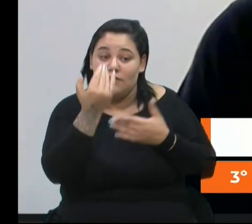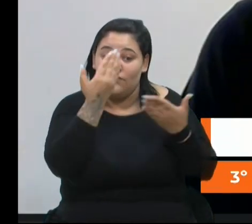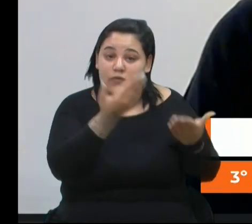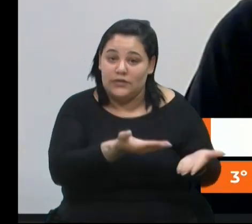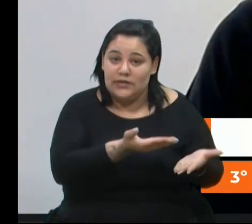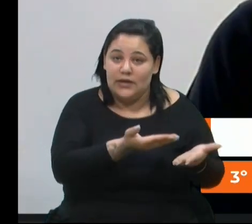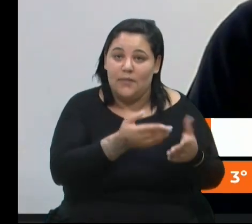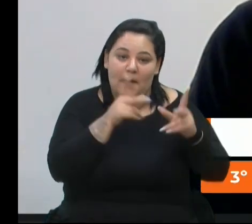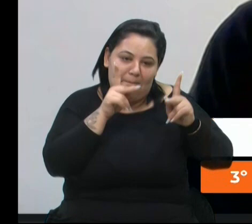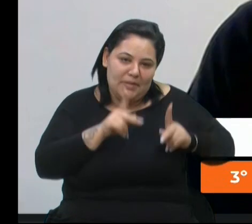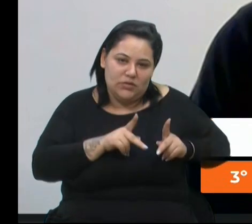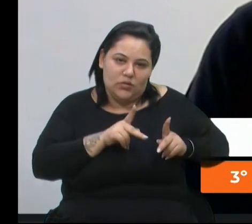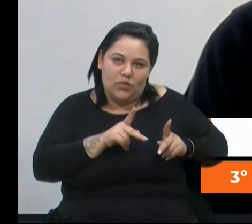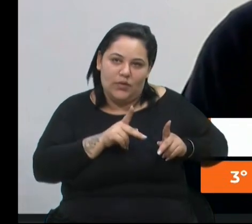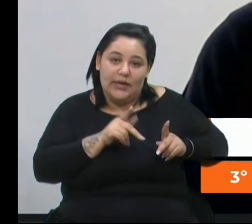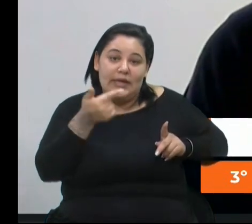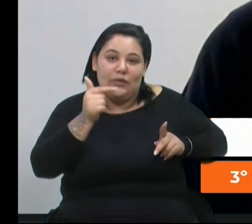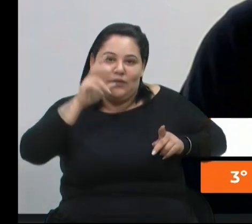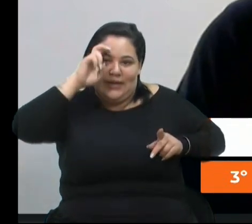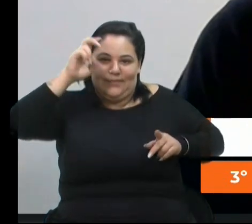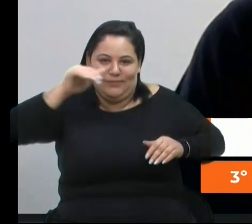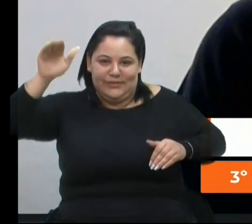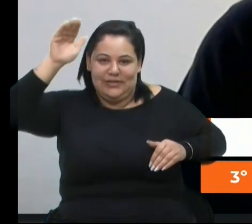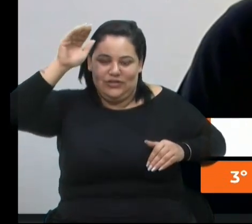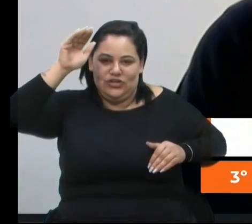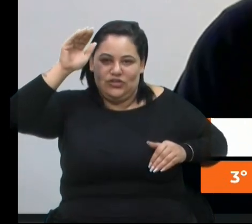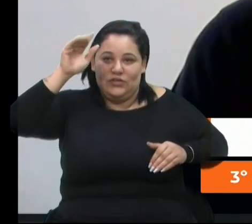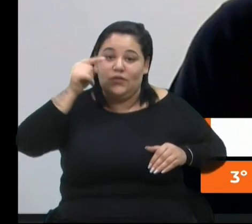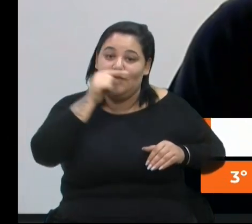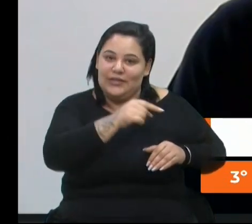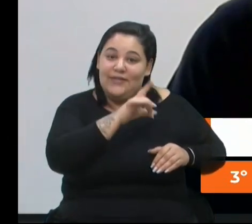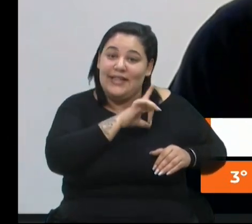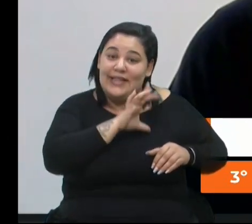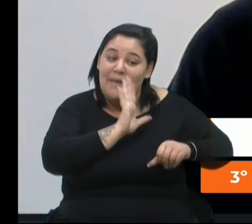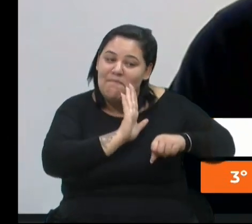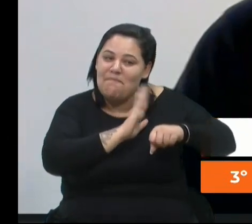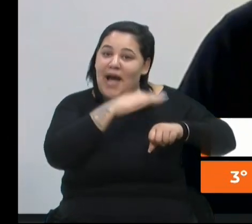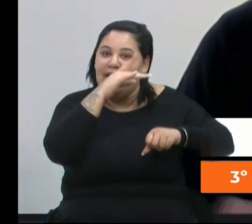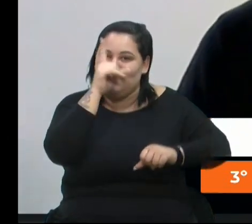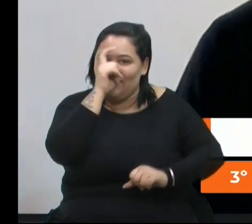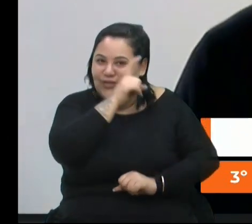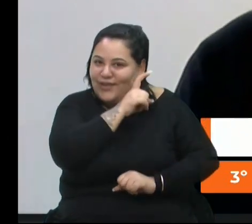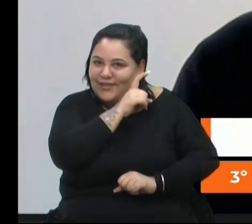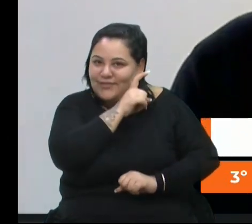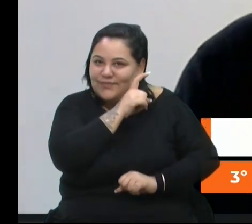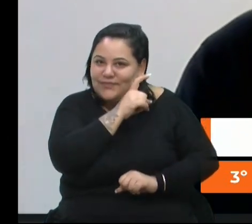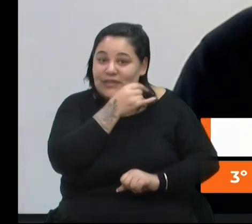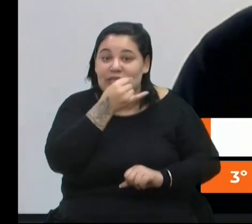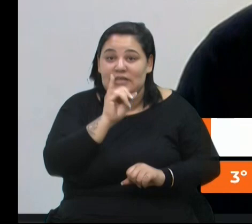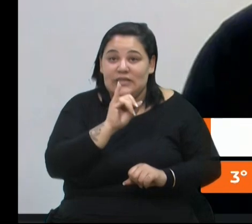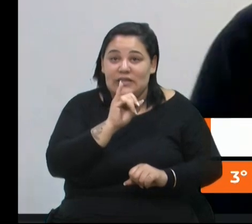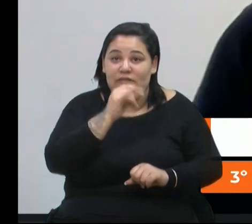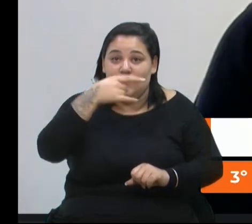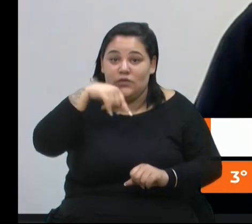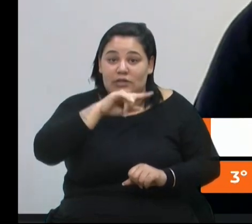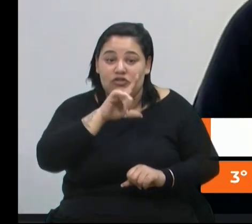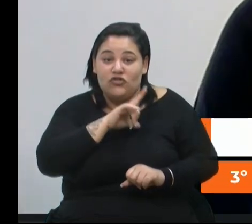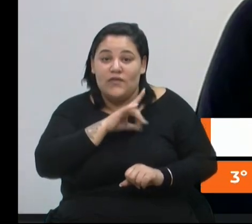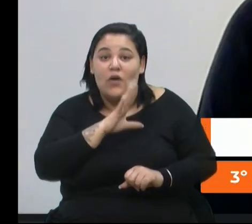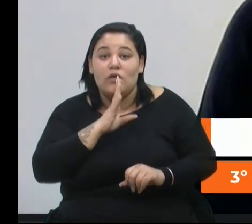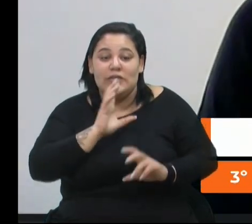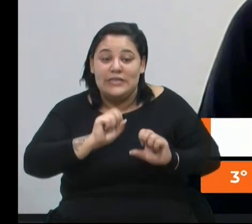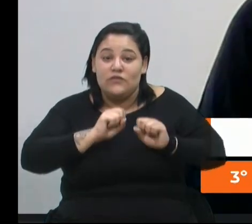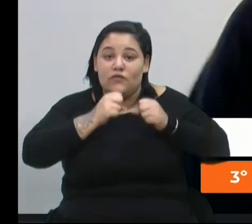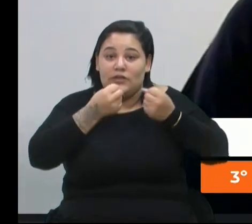neurotípico, ou seja, uma pessoa não superdotada, você vai ter um pouquinho mais de dificuldade. Se você for uma pessoa esforçada e tiver um bom conhecimento